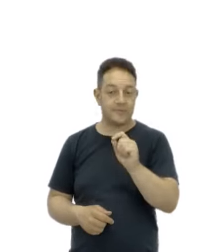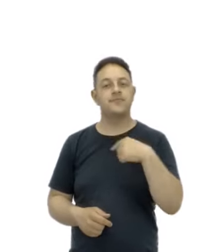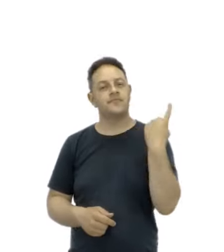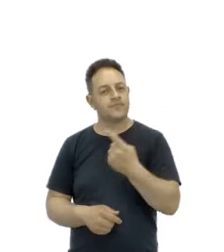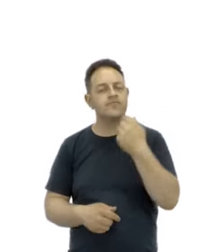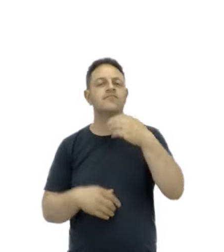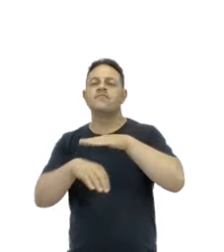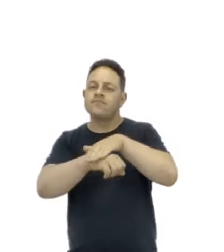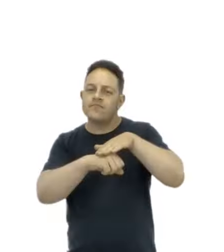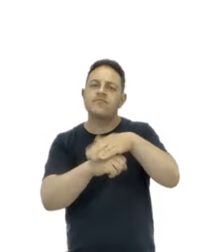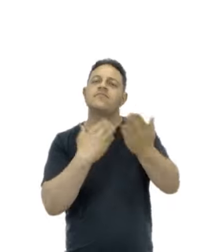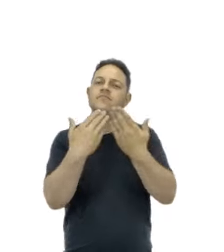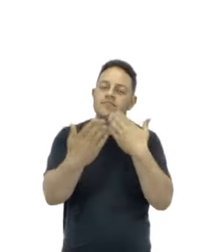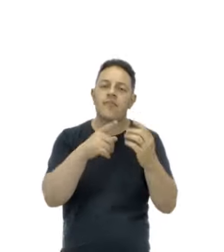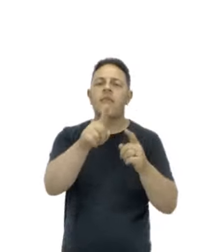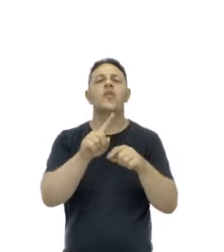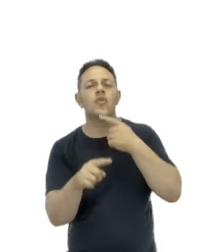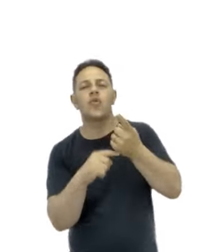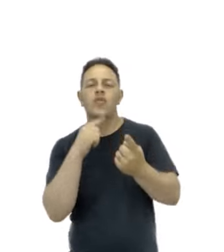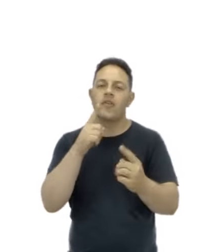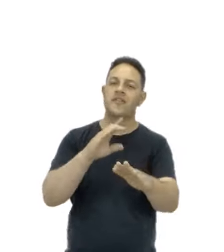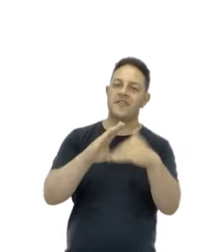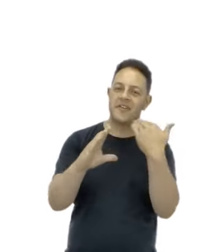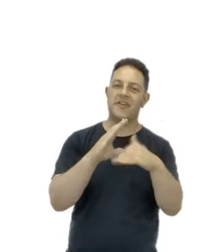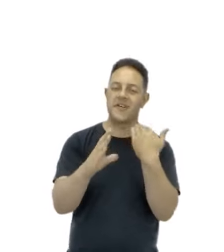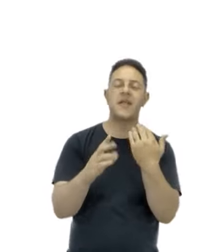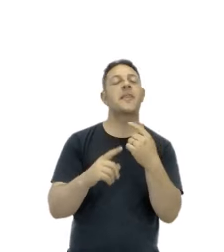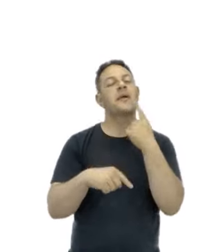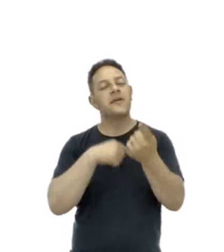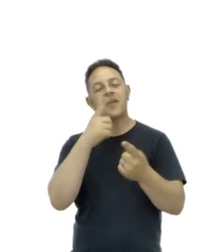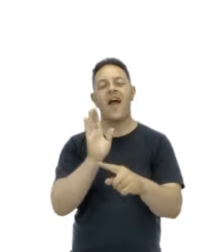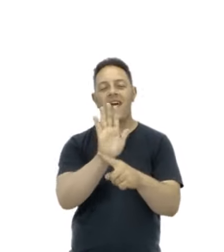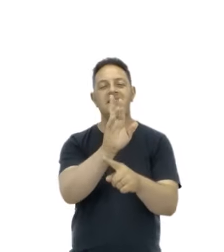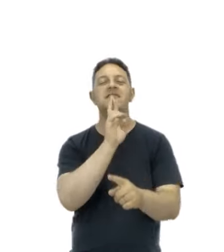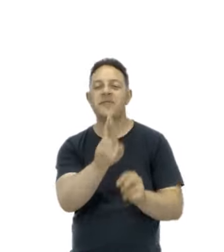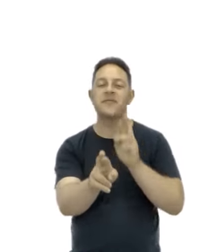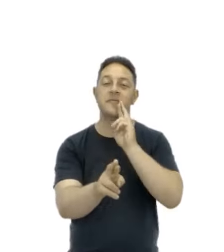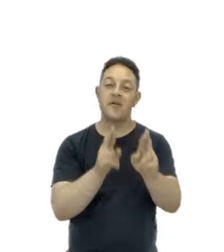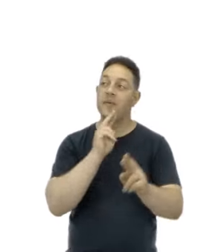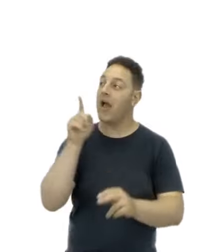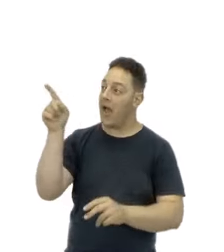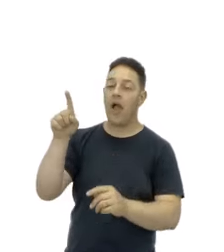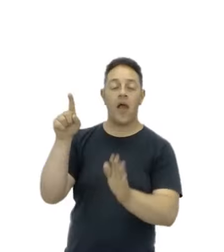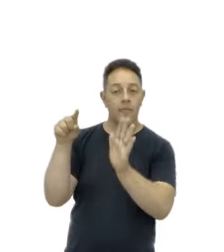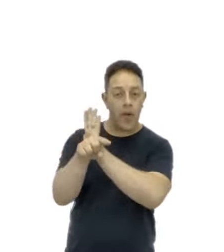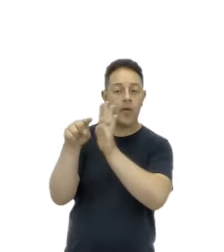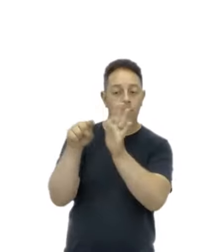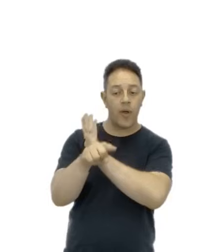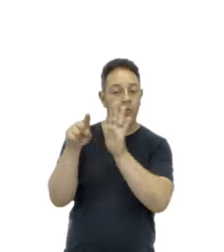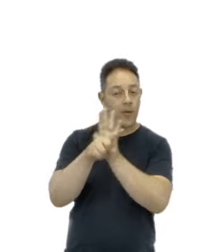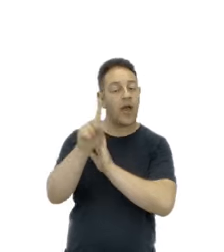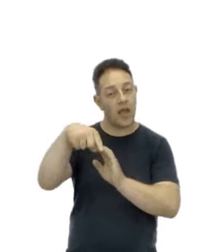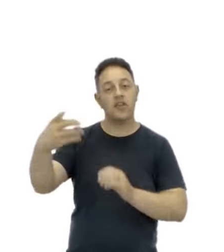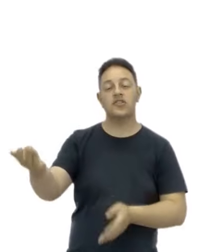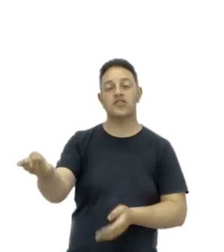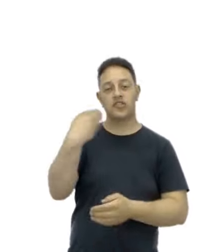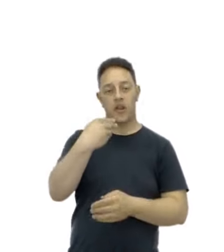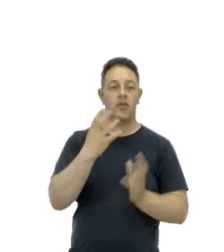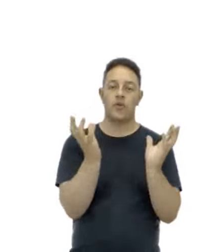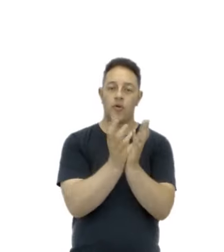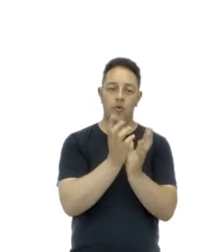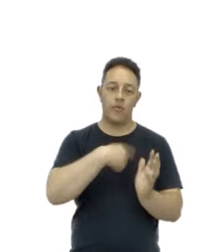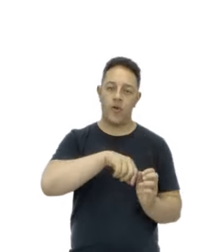com vocês, respondendo as suas dúvidas também, que aqui é o momento que vocês estarão fazendo questionamentos direto à equipe aqui